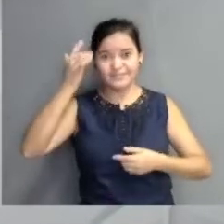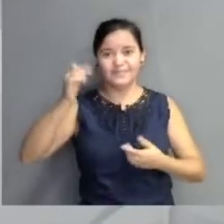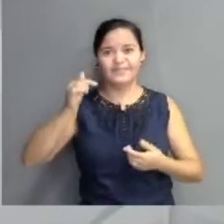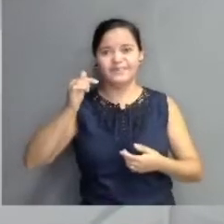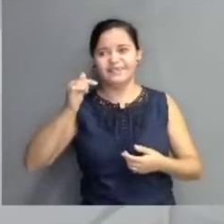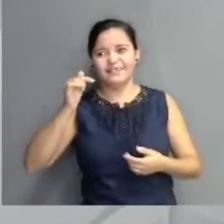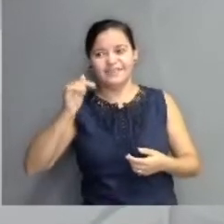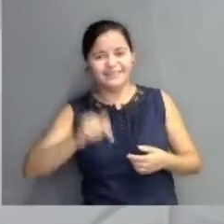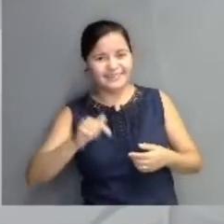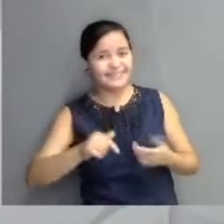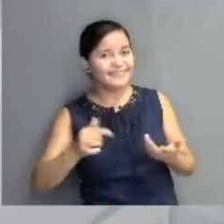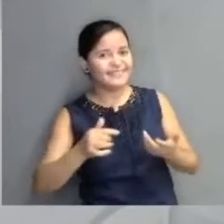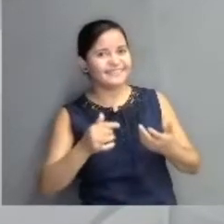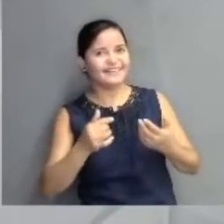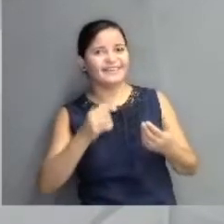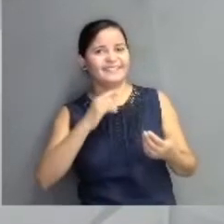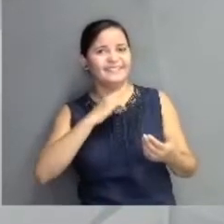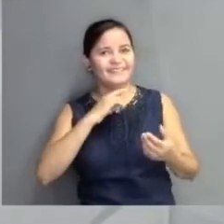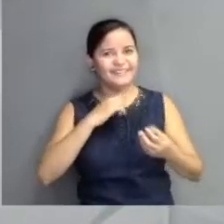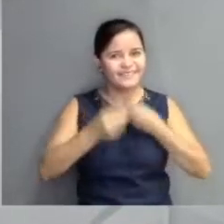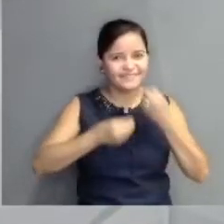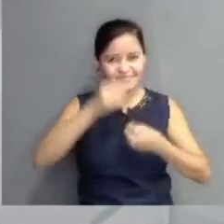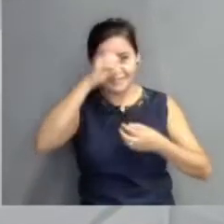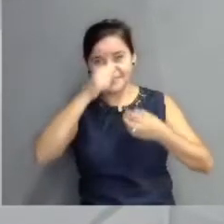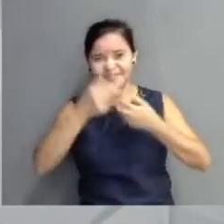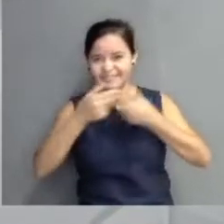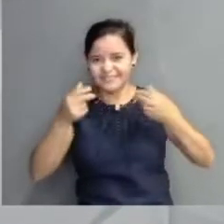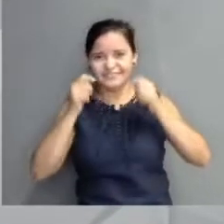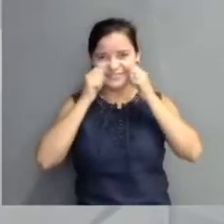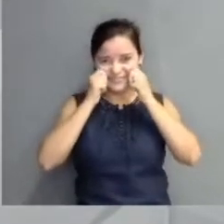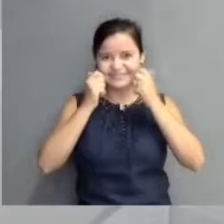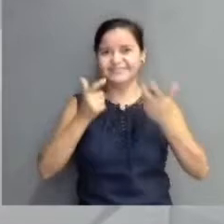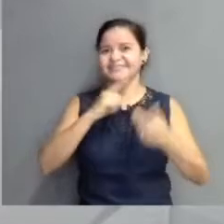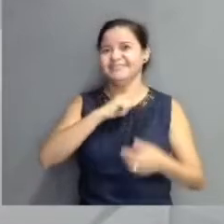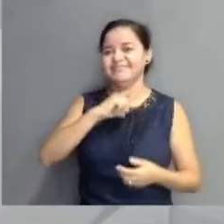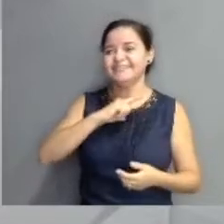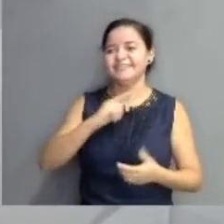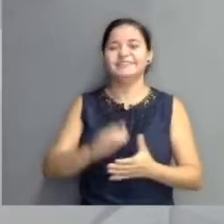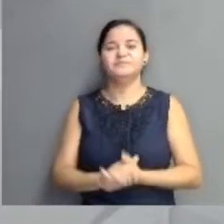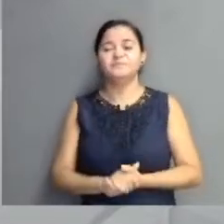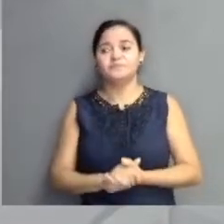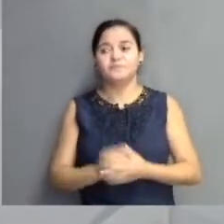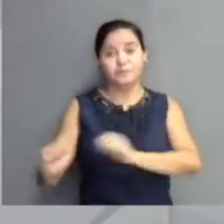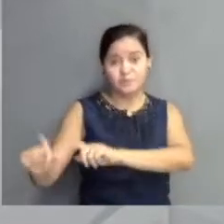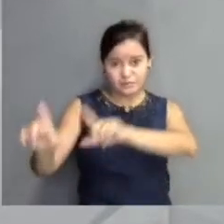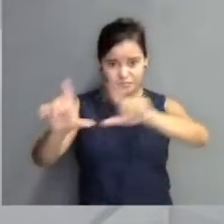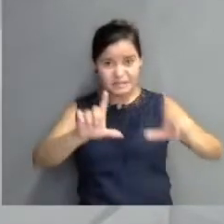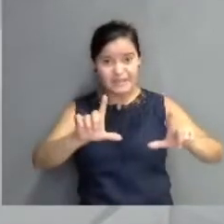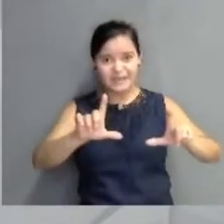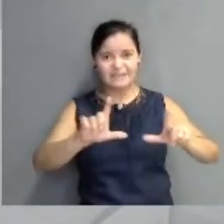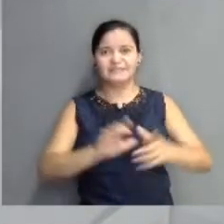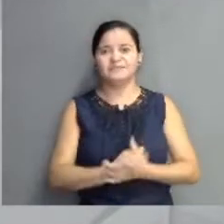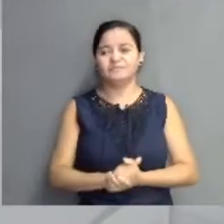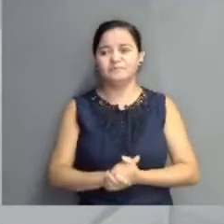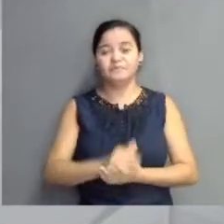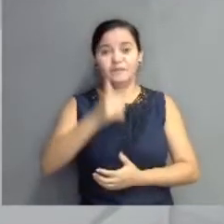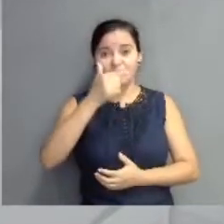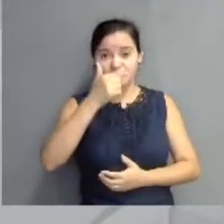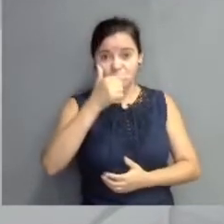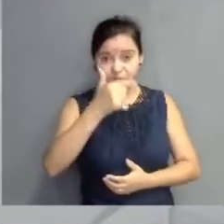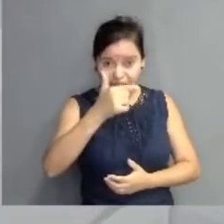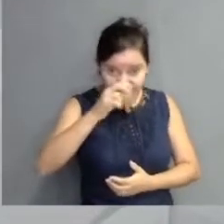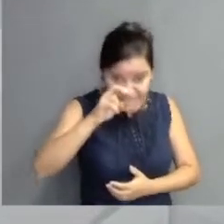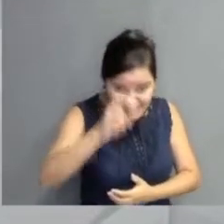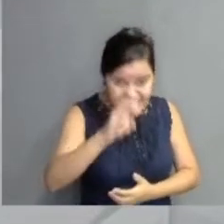coisa cuti-cuti, né? Então vamos agora para o nosso próximo slide. E não esquece, gente, 25